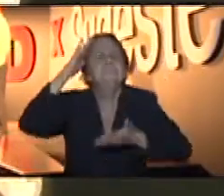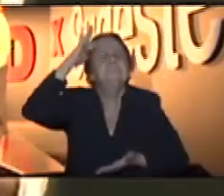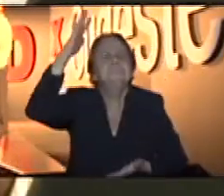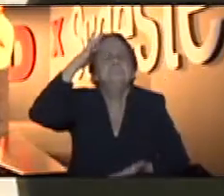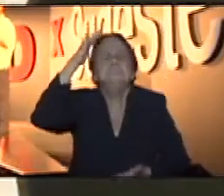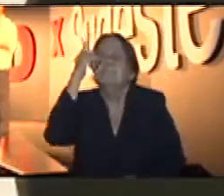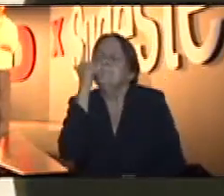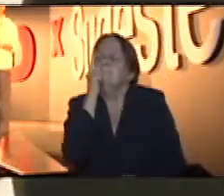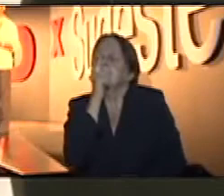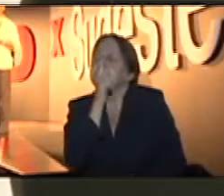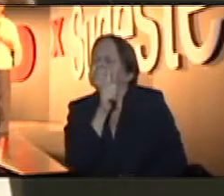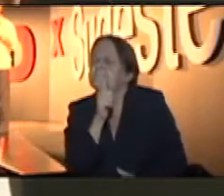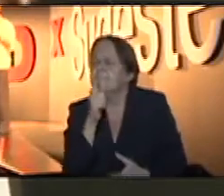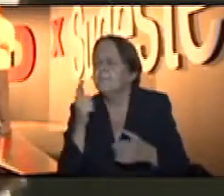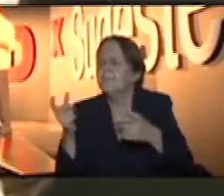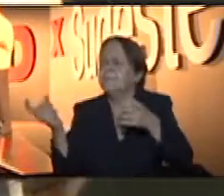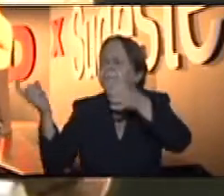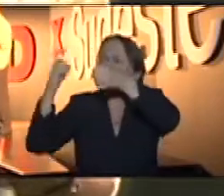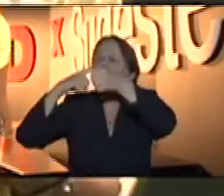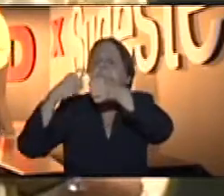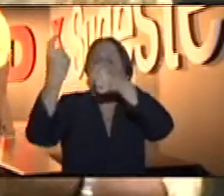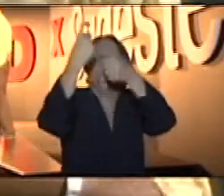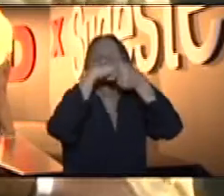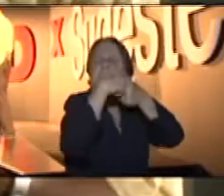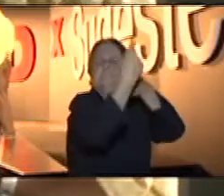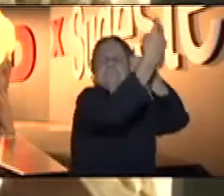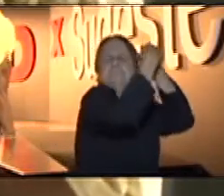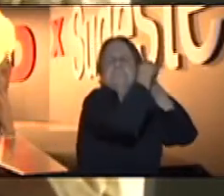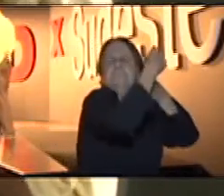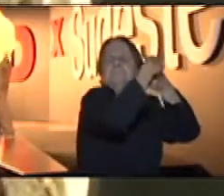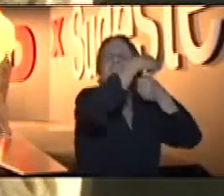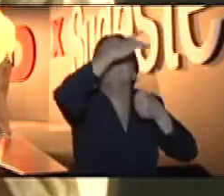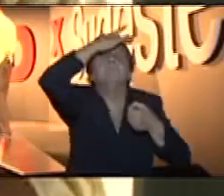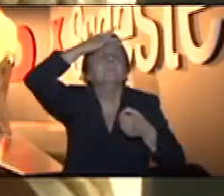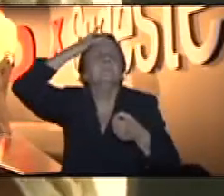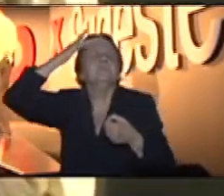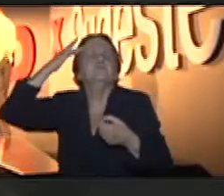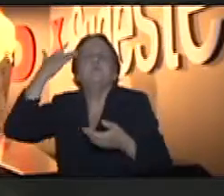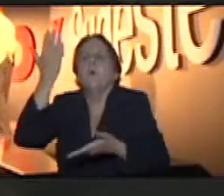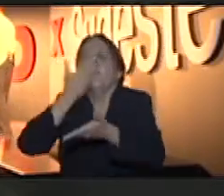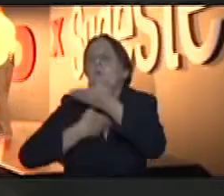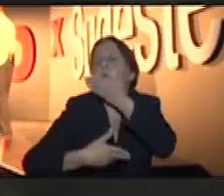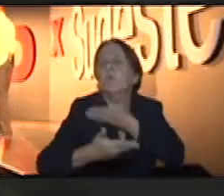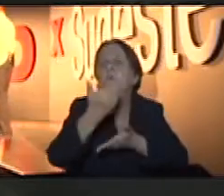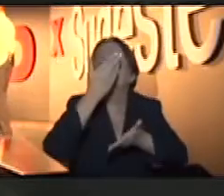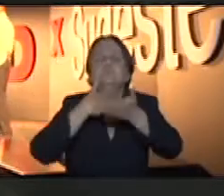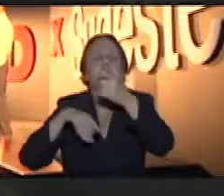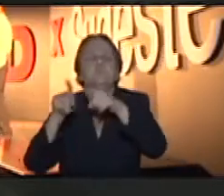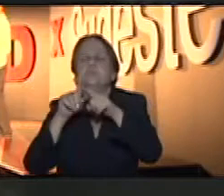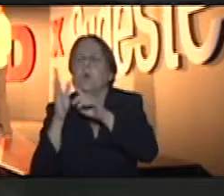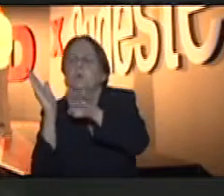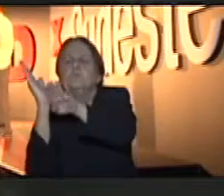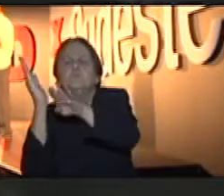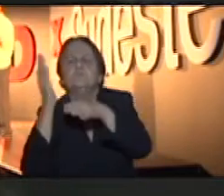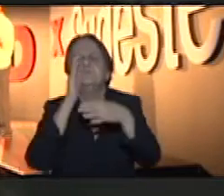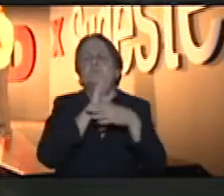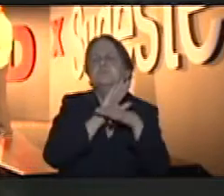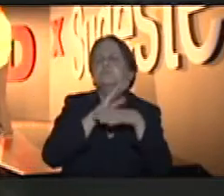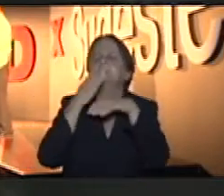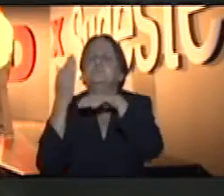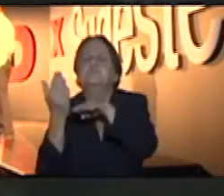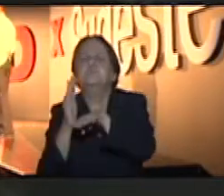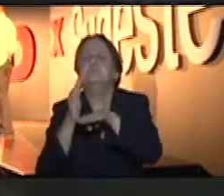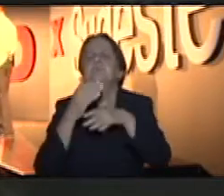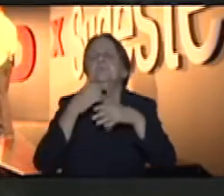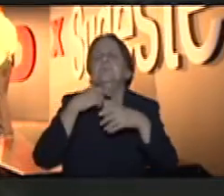conquistou uma rede de sonhadores de pessoas que compartilharam que cooperaram e essa cooperação e